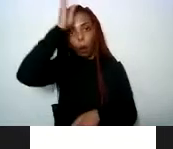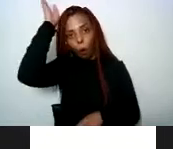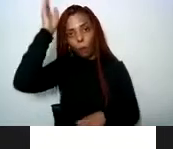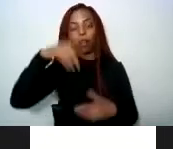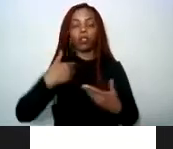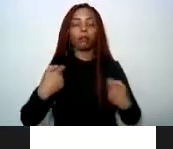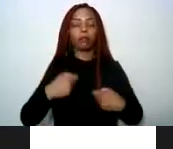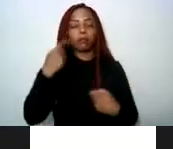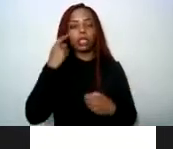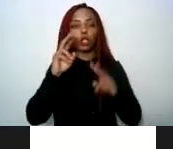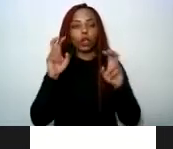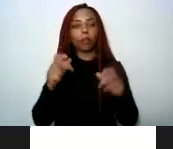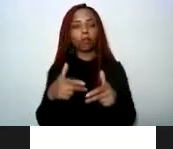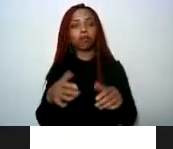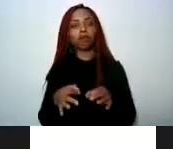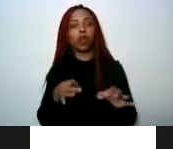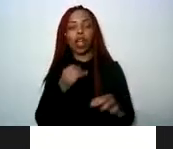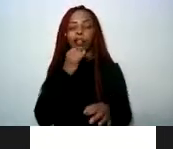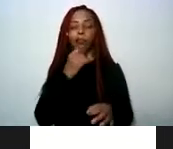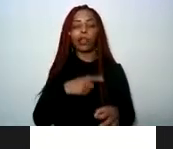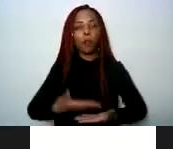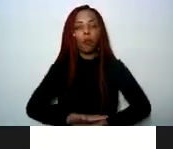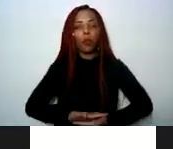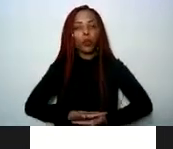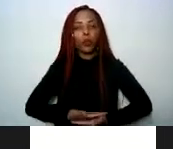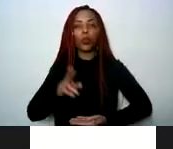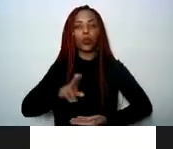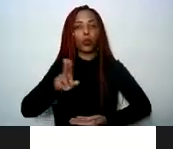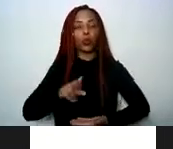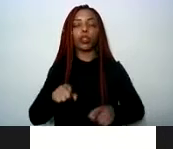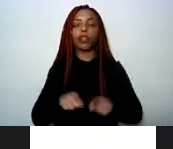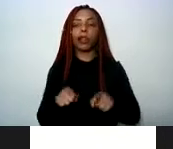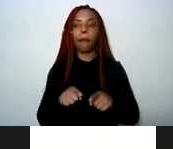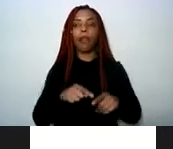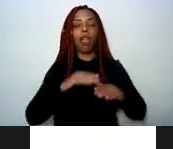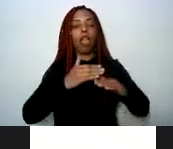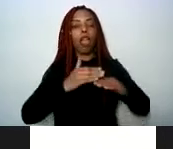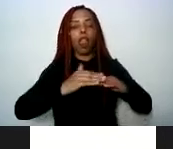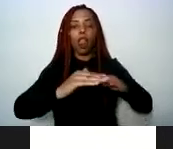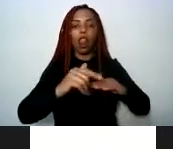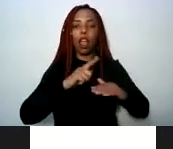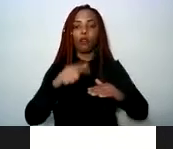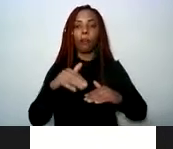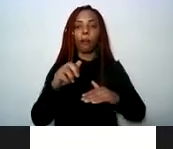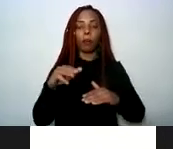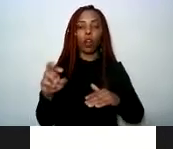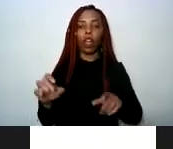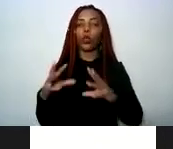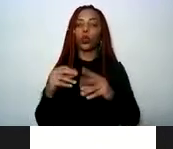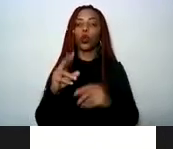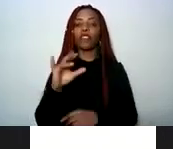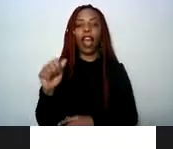já sendo utilizados baixos relevos em Mármore todos na Via Ápia que é uma estrada romana ali do terceiro e segundo